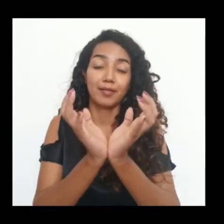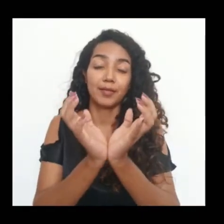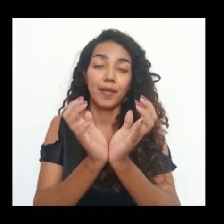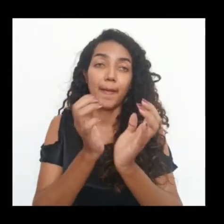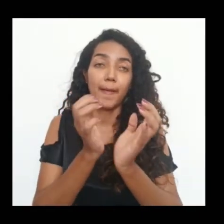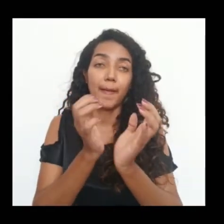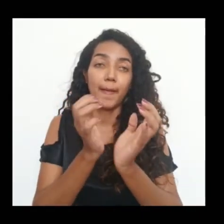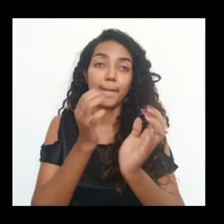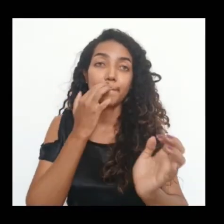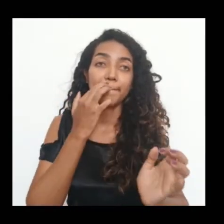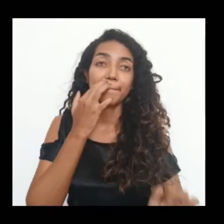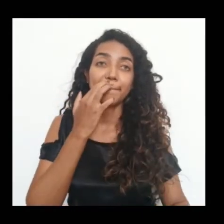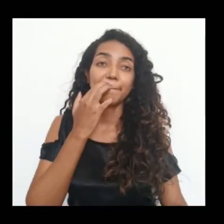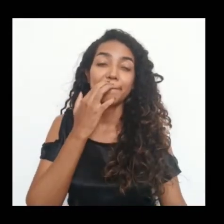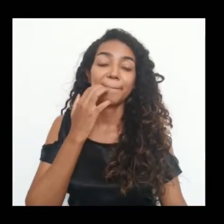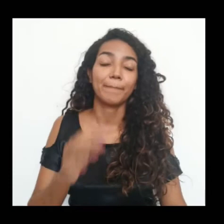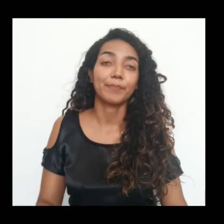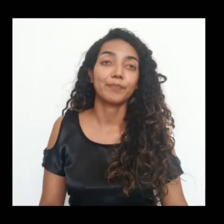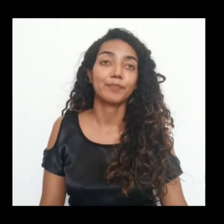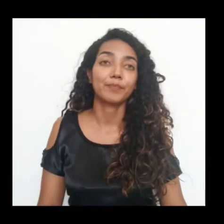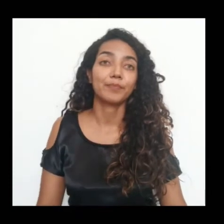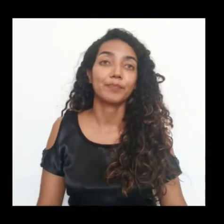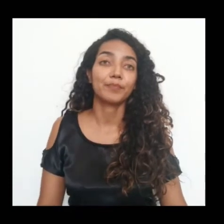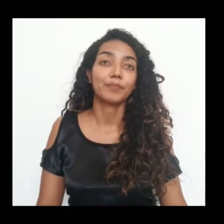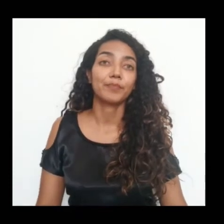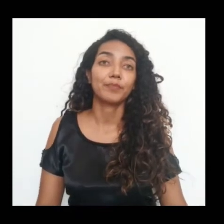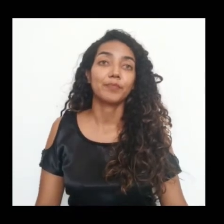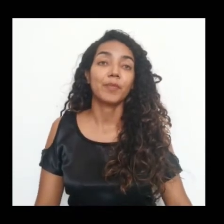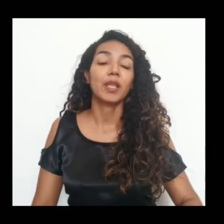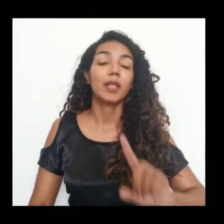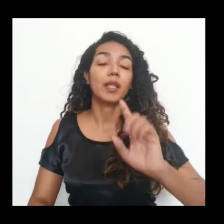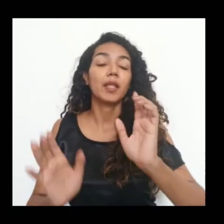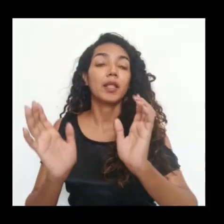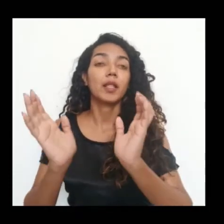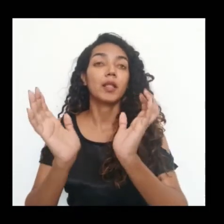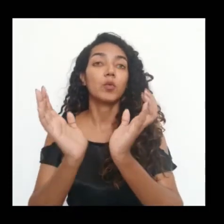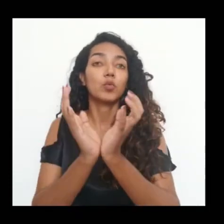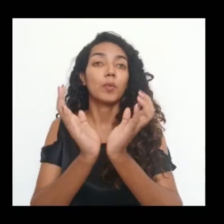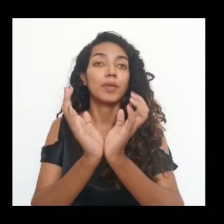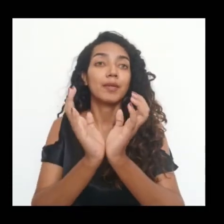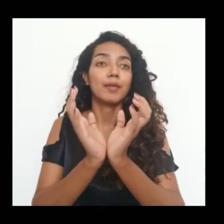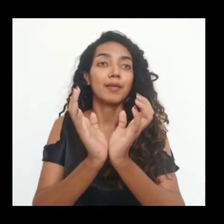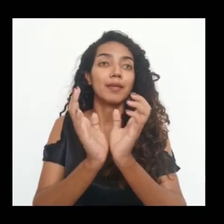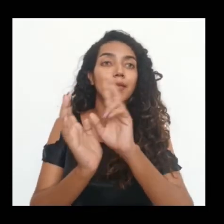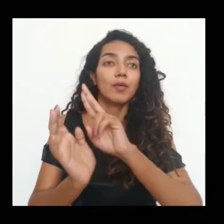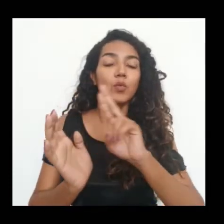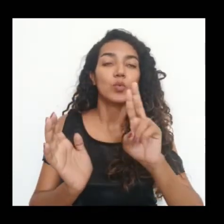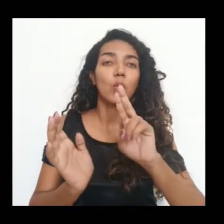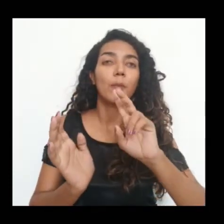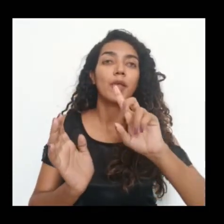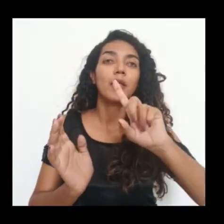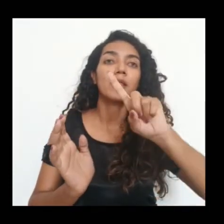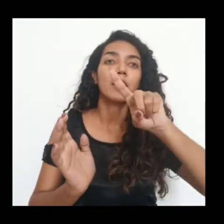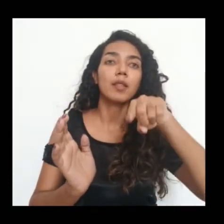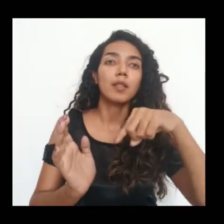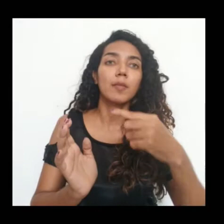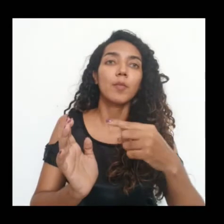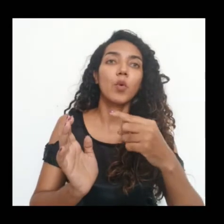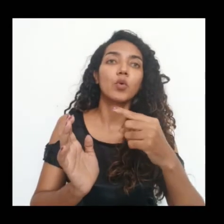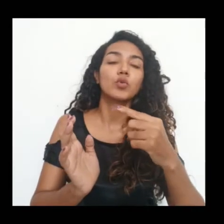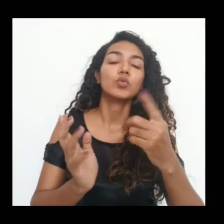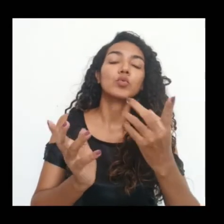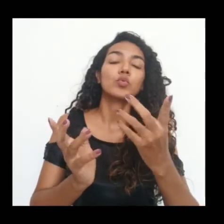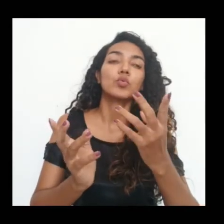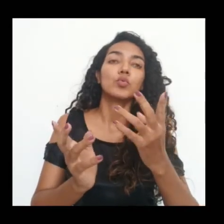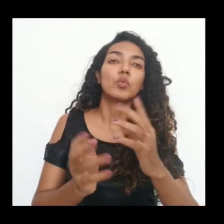logo após o nome do pacote em que ela foi declarada. Tá? Então, isso daqui seria o